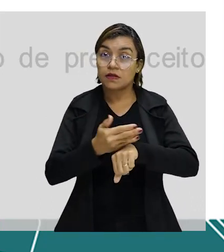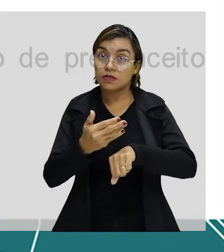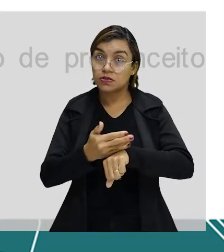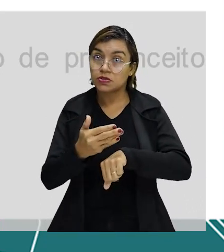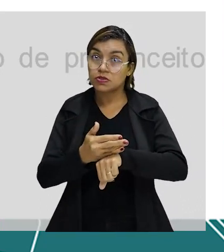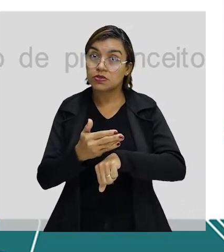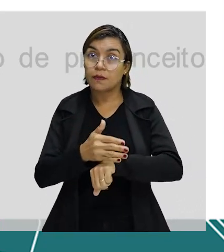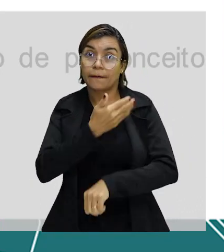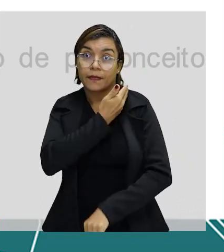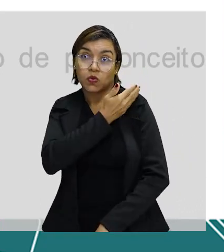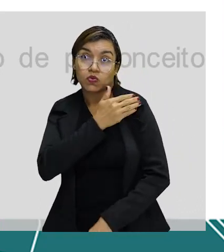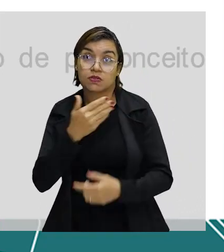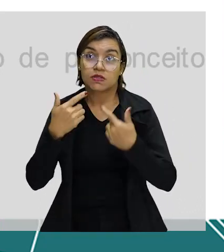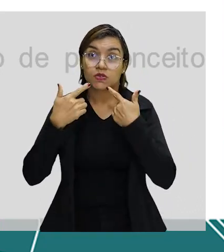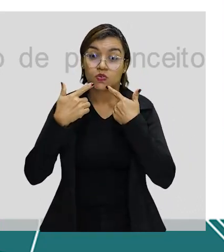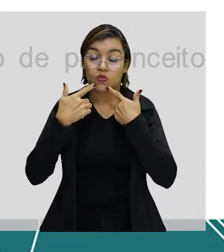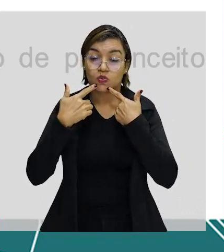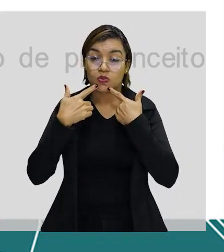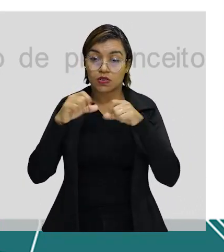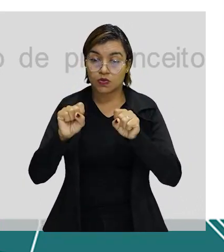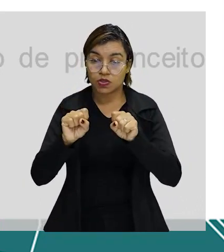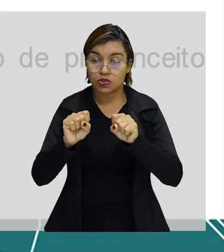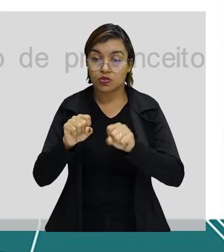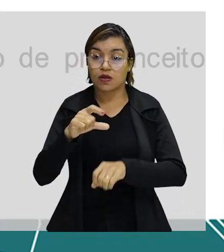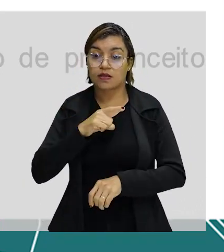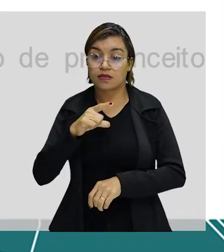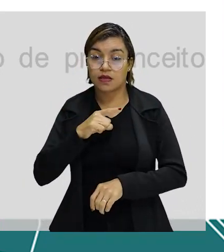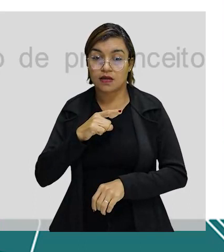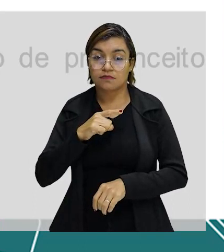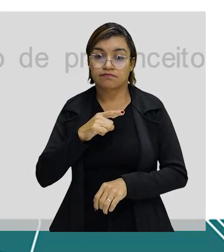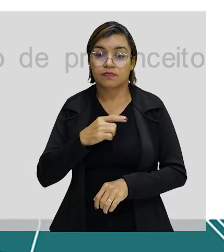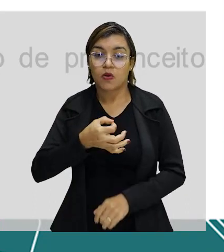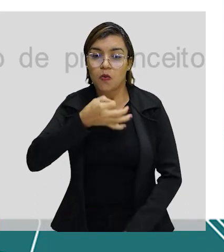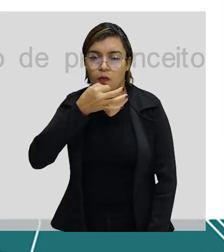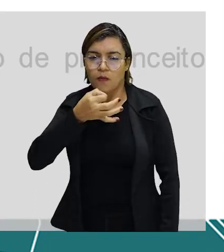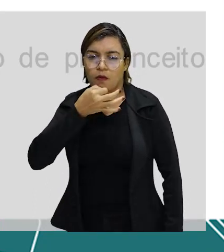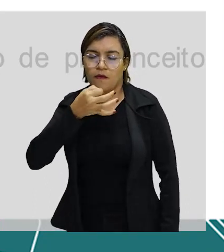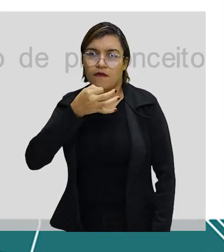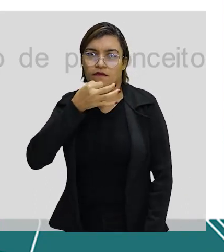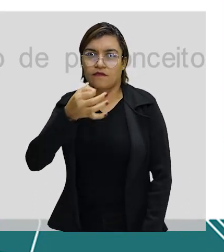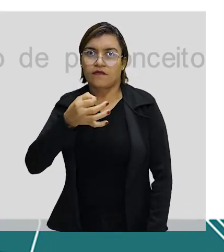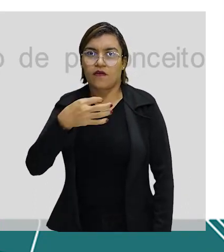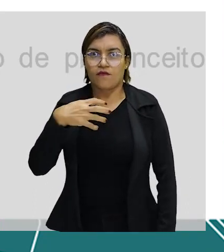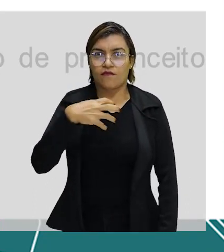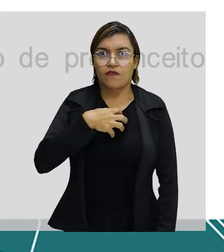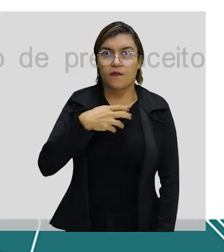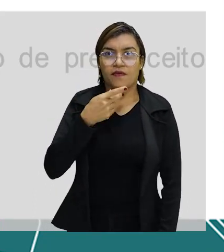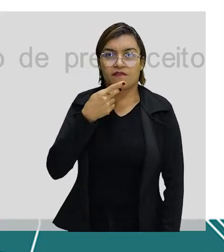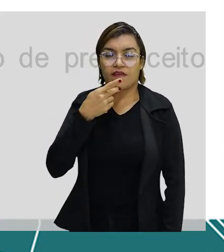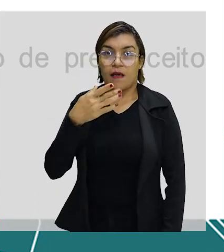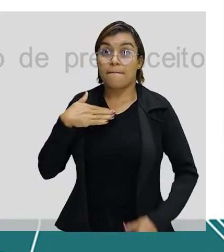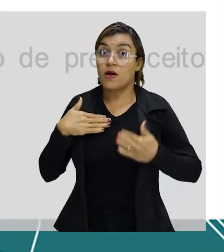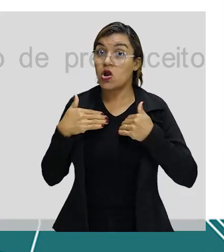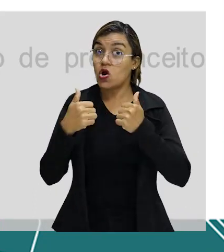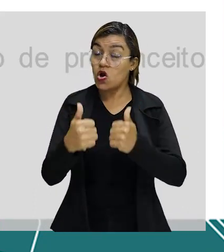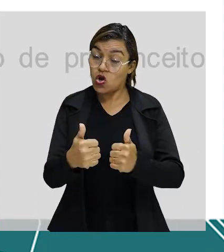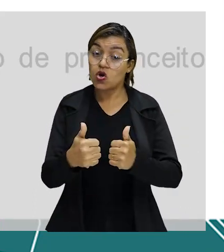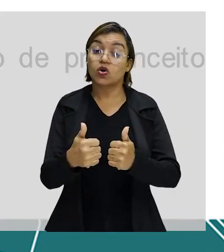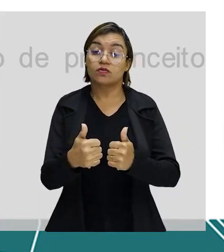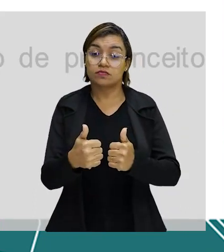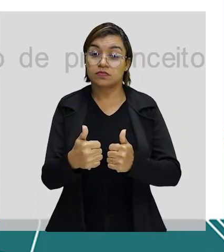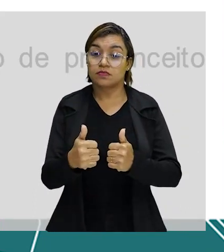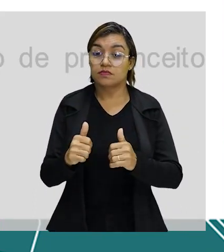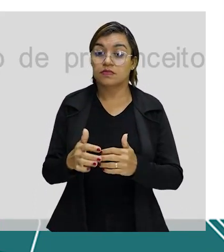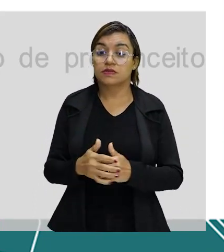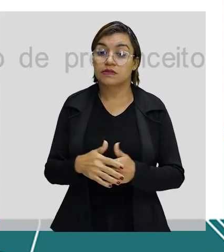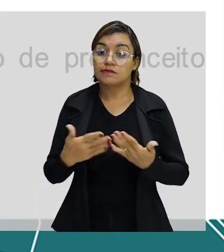linguístico partem da premissa, partem da ideia de que o seu jeito de falar é o mais adequado e mais